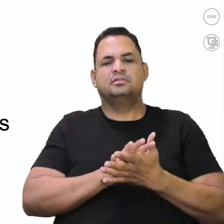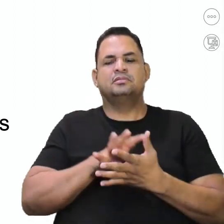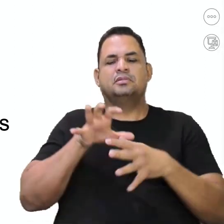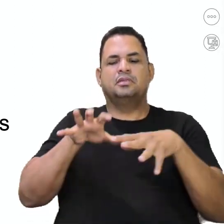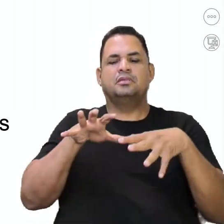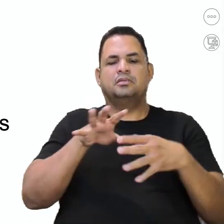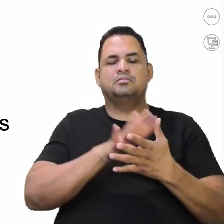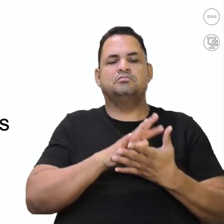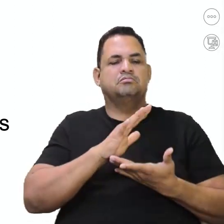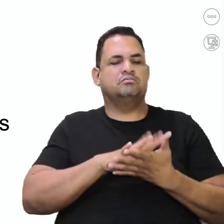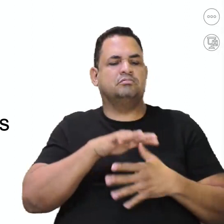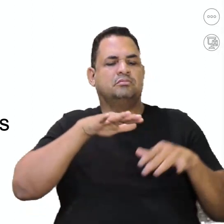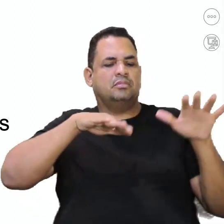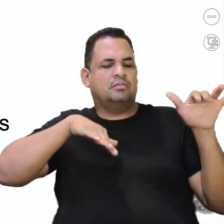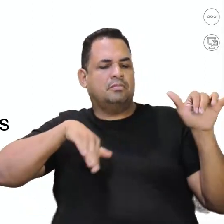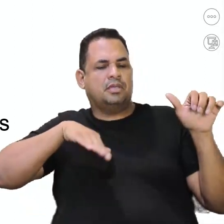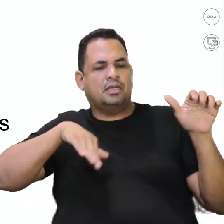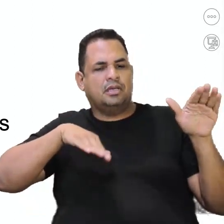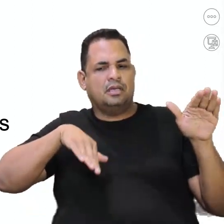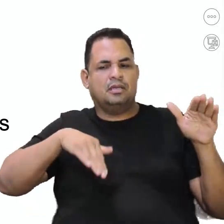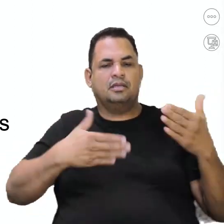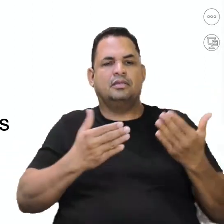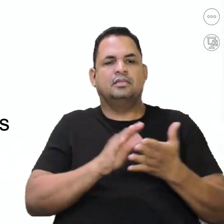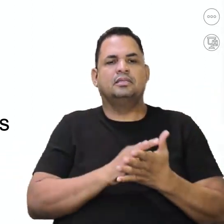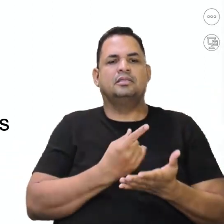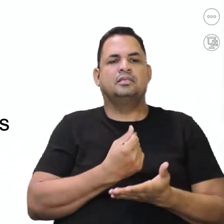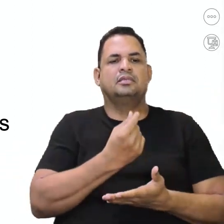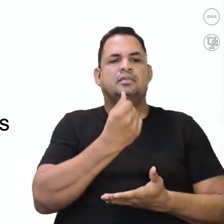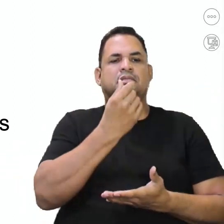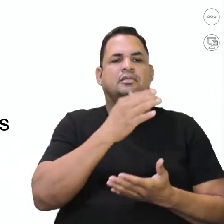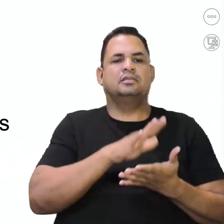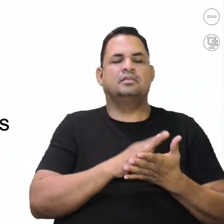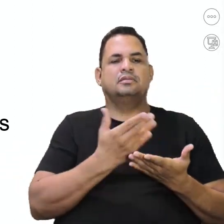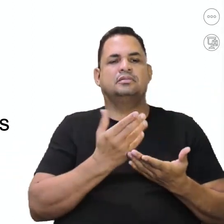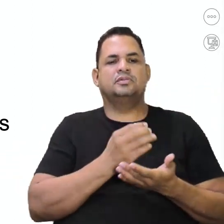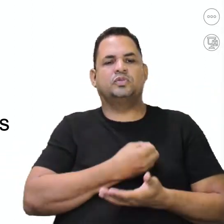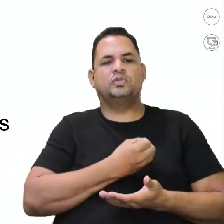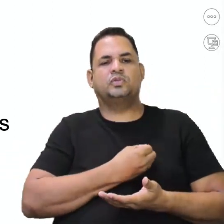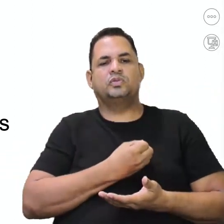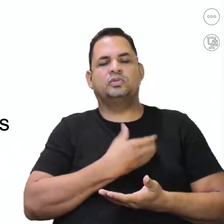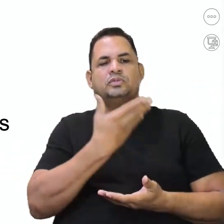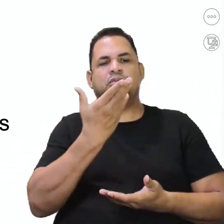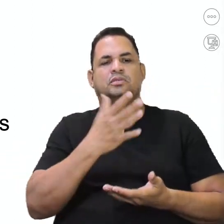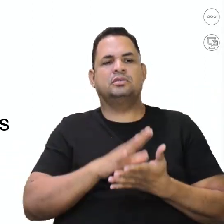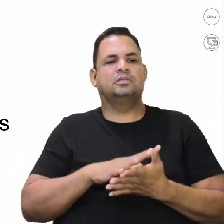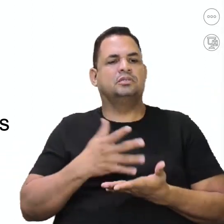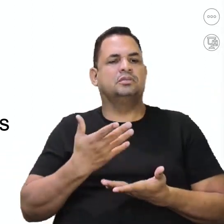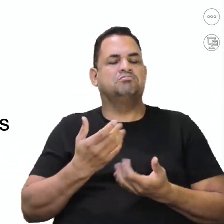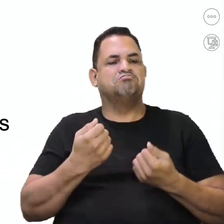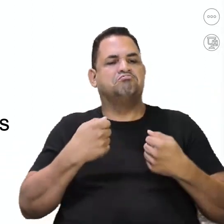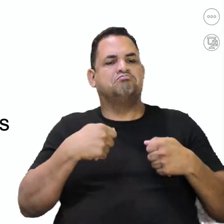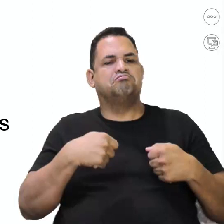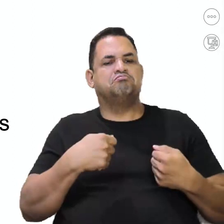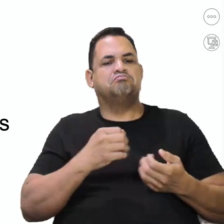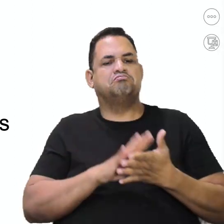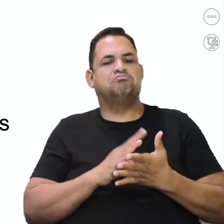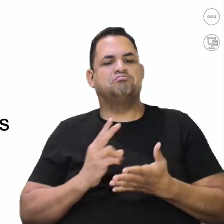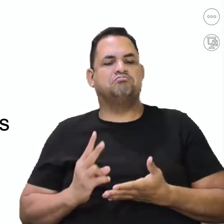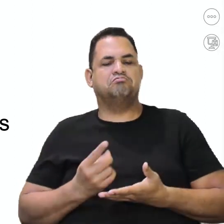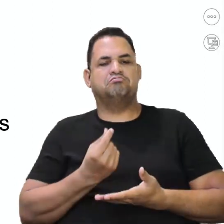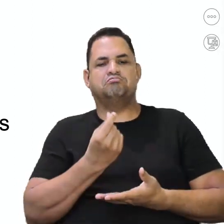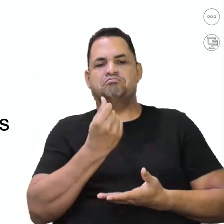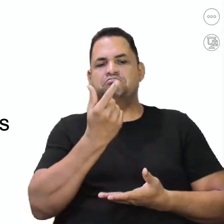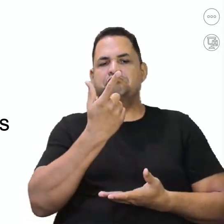lugares paradisíacos. Nós temos de novo aqui, ó, um dinheiro, uma cifra, número e uma cifra, dizendo que pode ser o valor